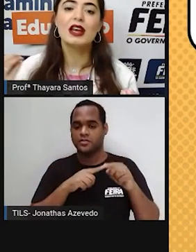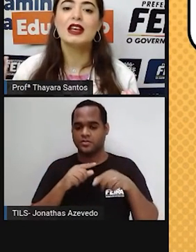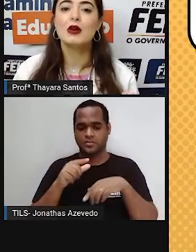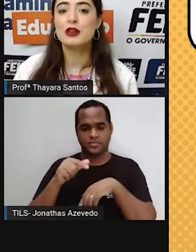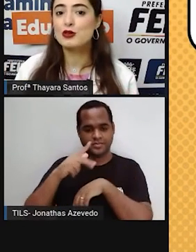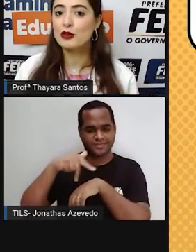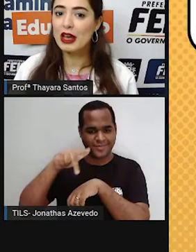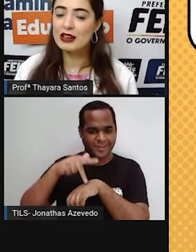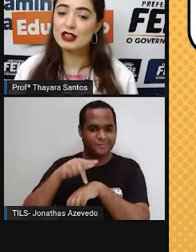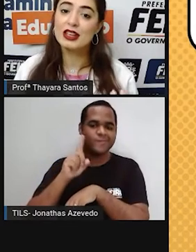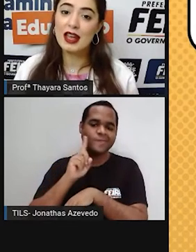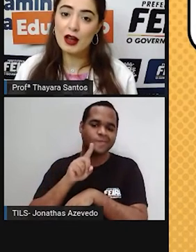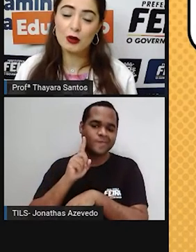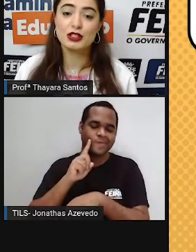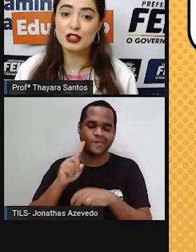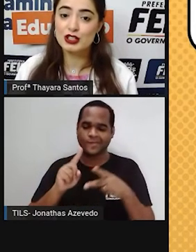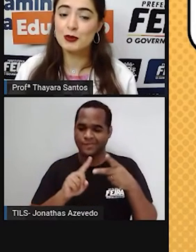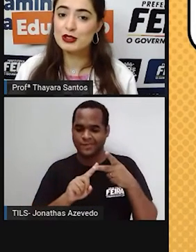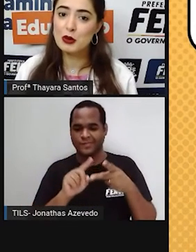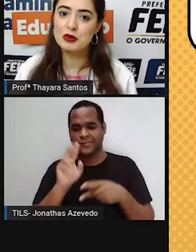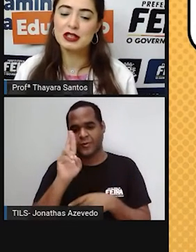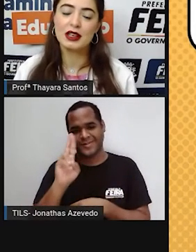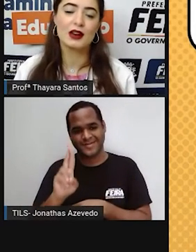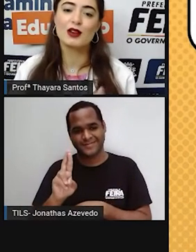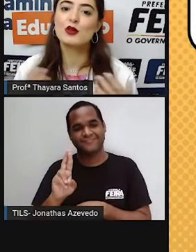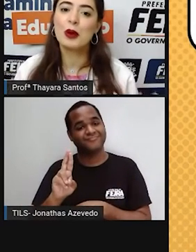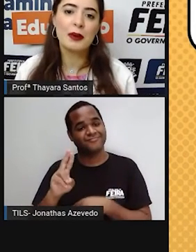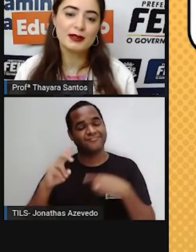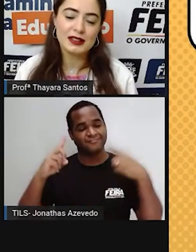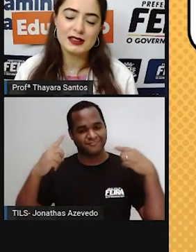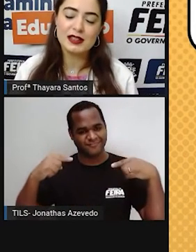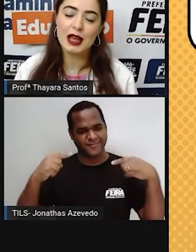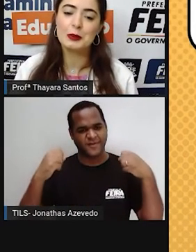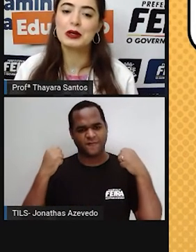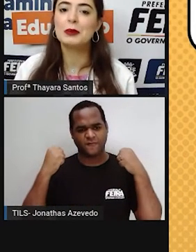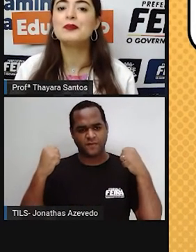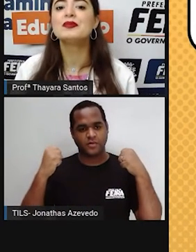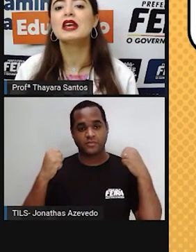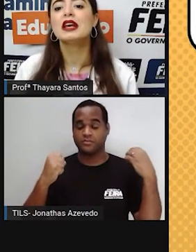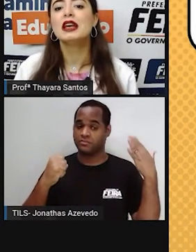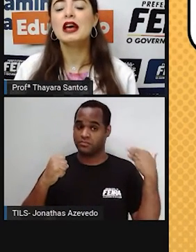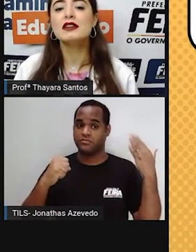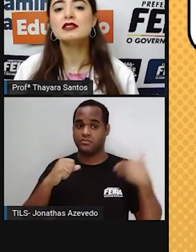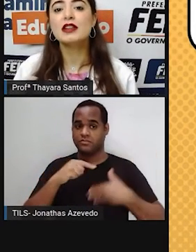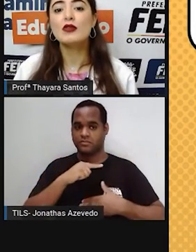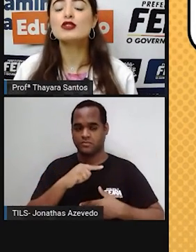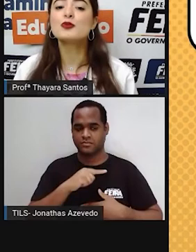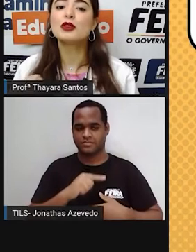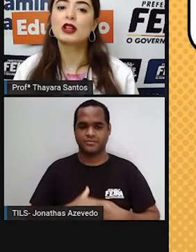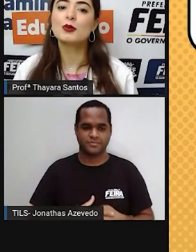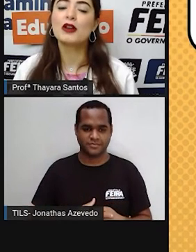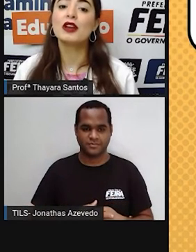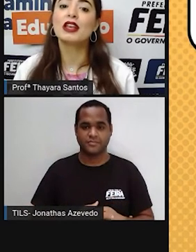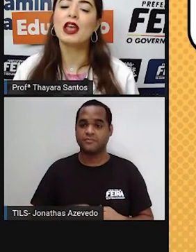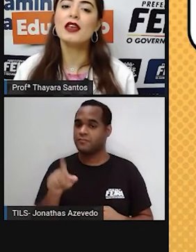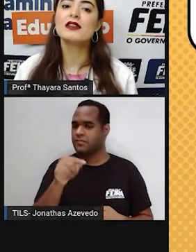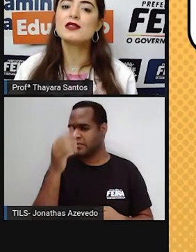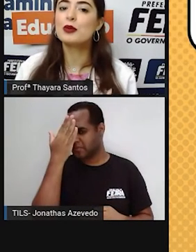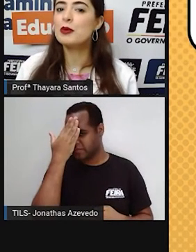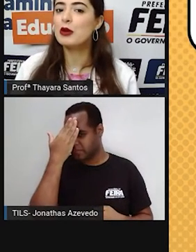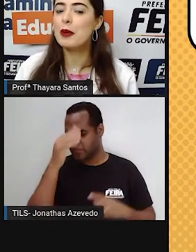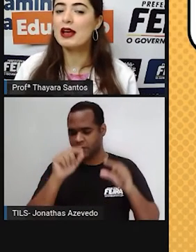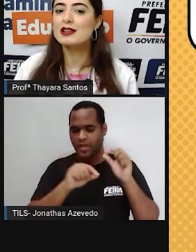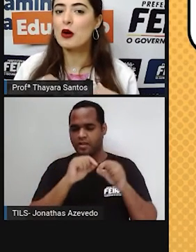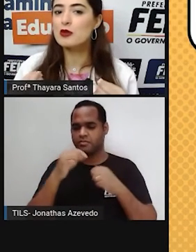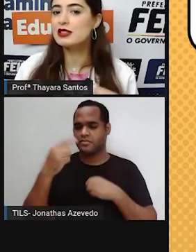Unidos e a União Soviética, que é, hoje a gente chama de Rússia, né? Que eram as superpotências da época. E eles estavam disputando para ver quem ia